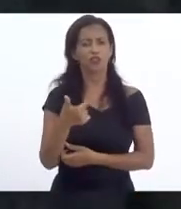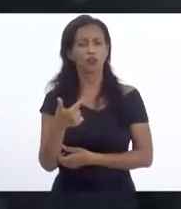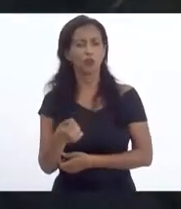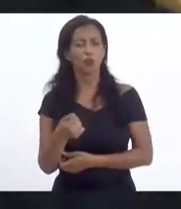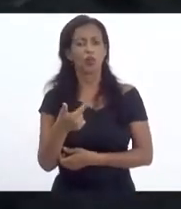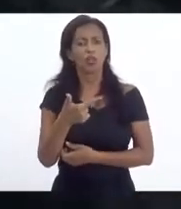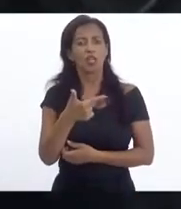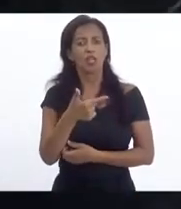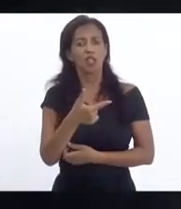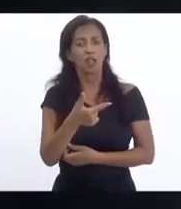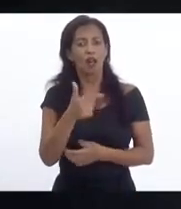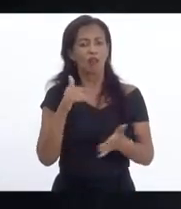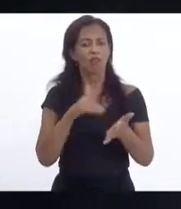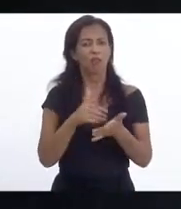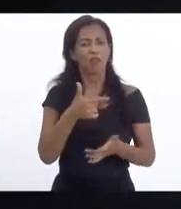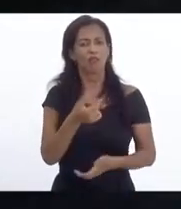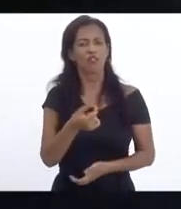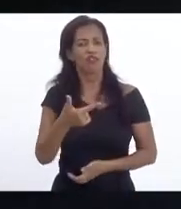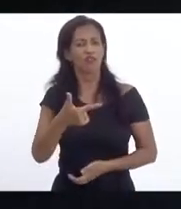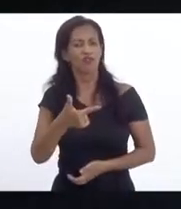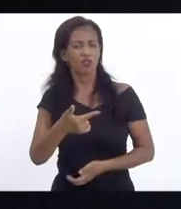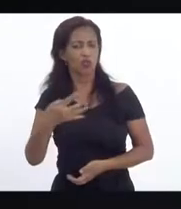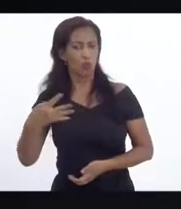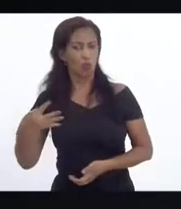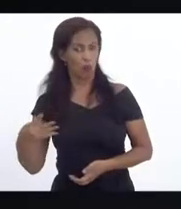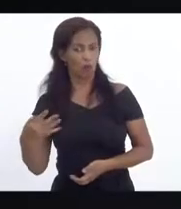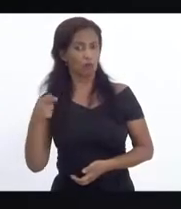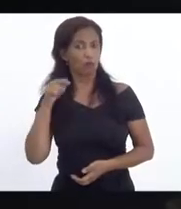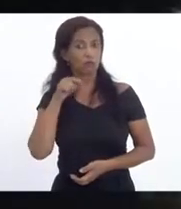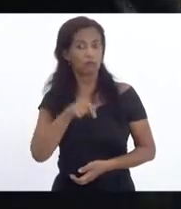2021 e 2024. E nela